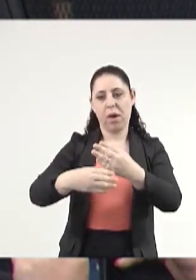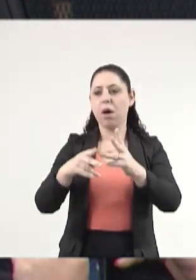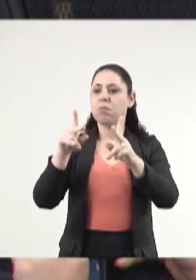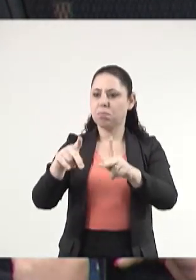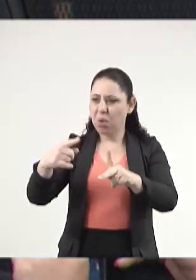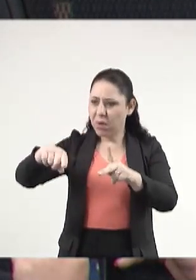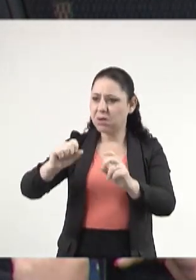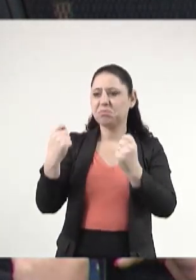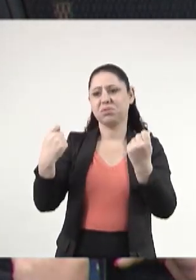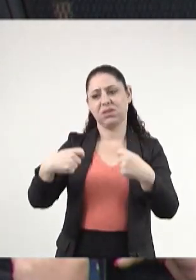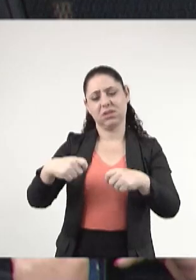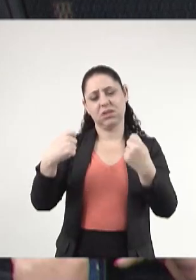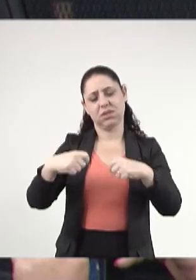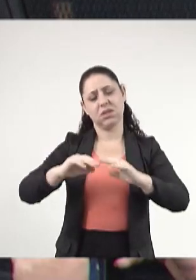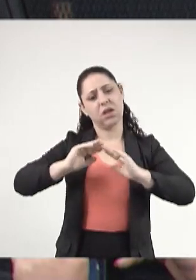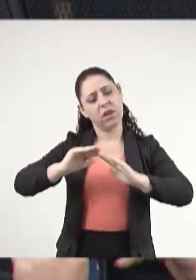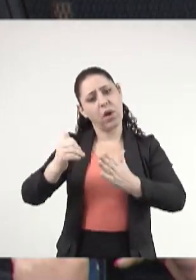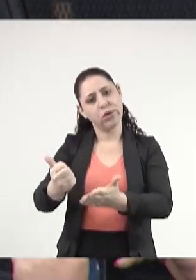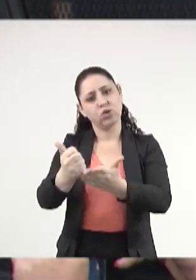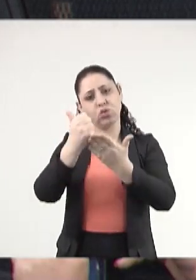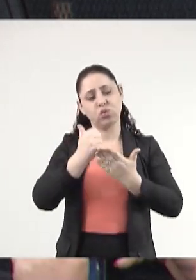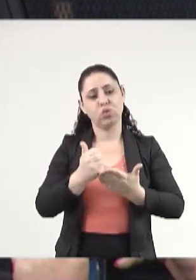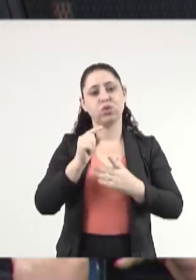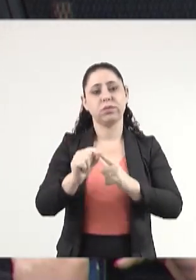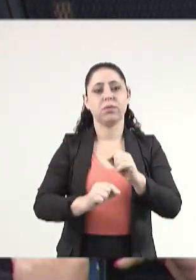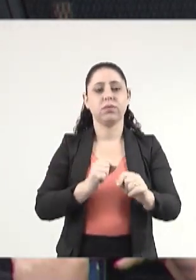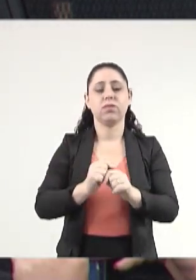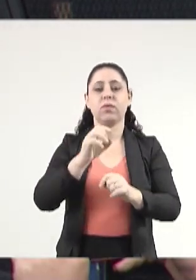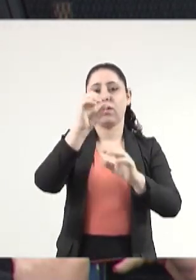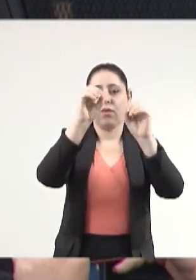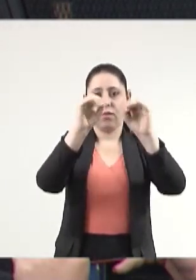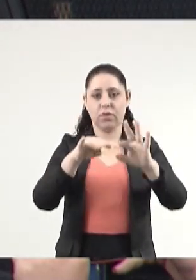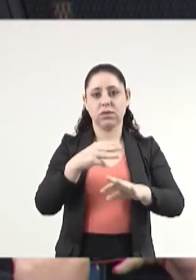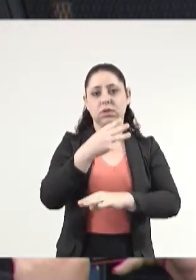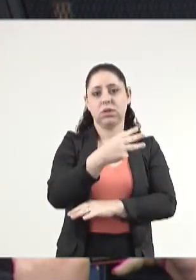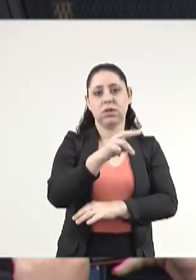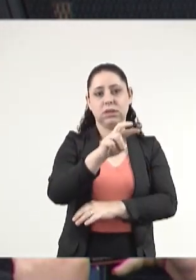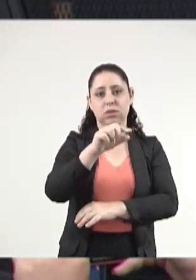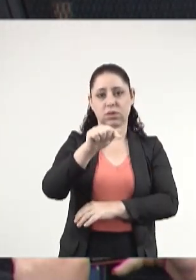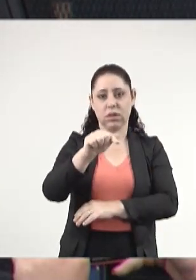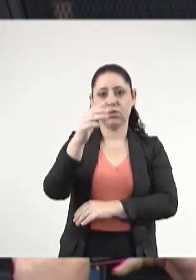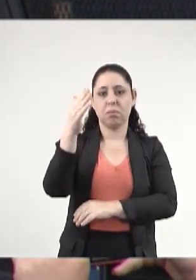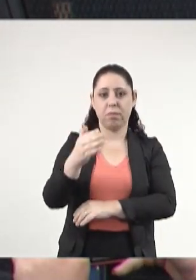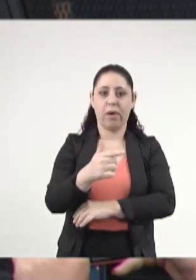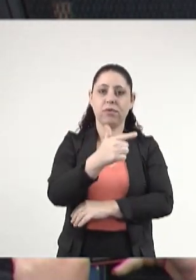da população, que encaminhou o pedido até nosso gabinete através do ofício